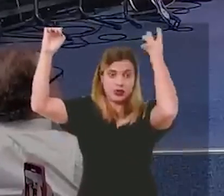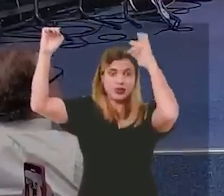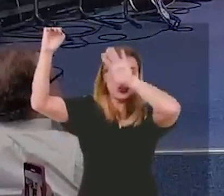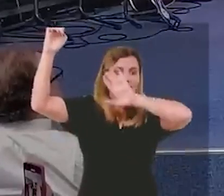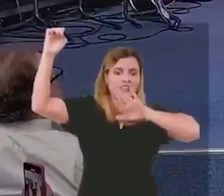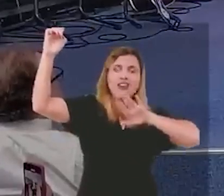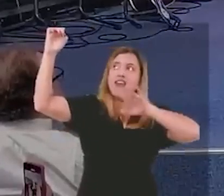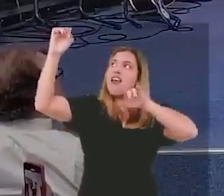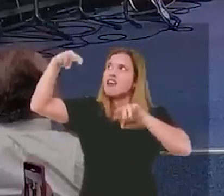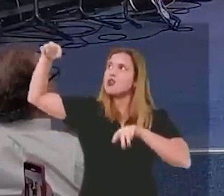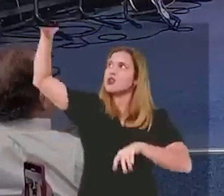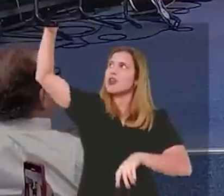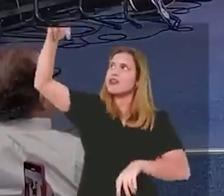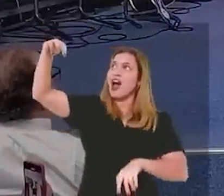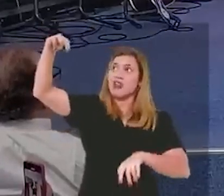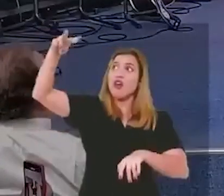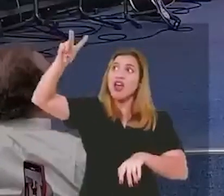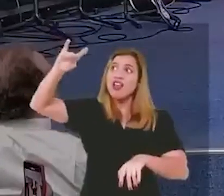sua igreja.